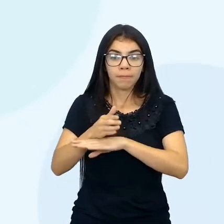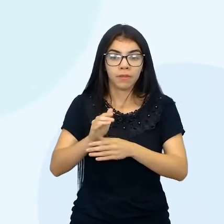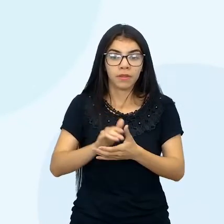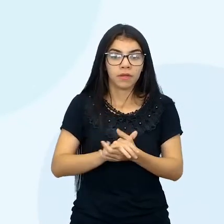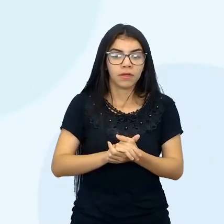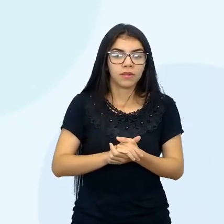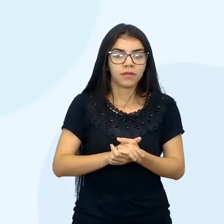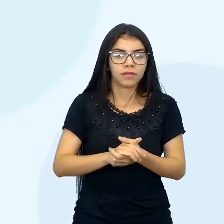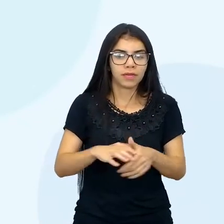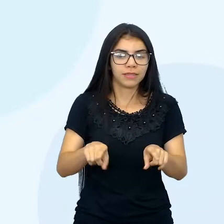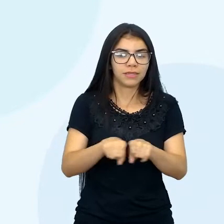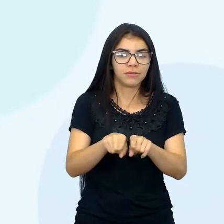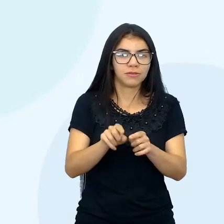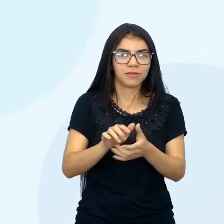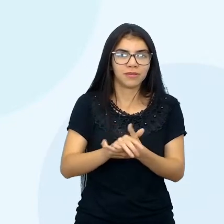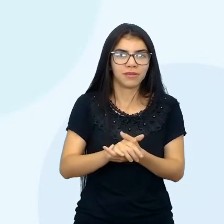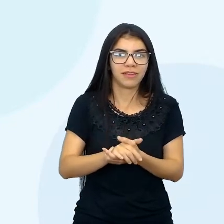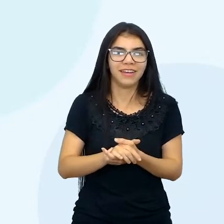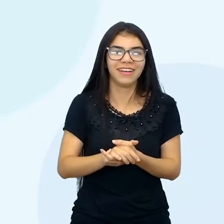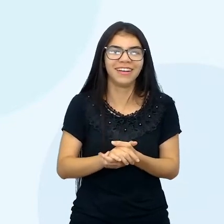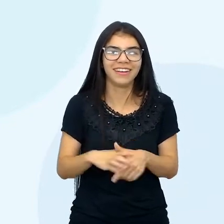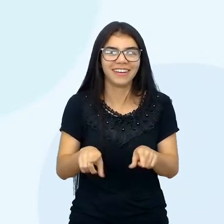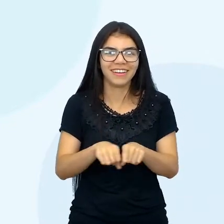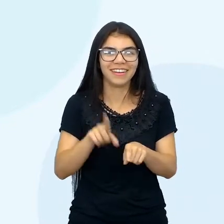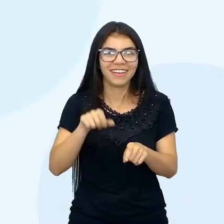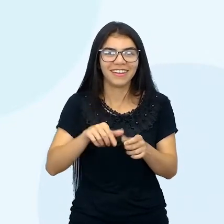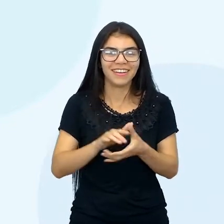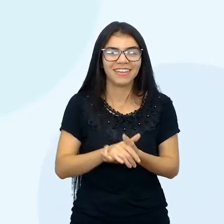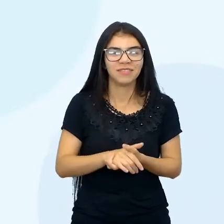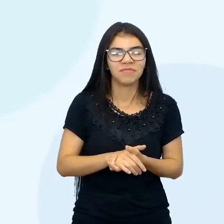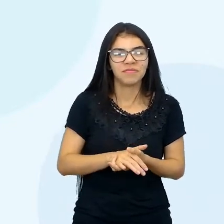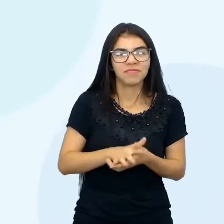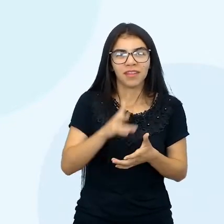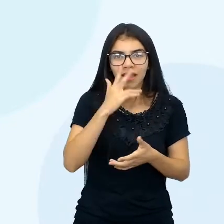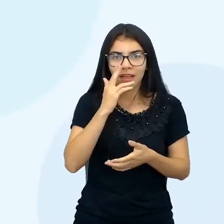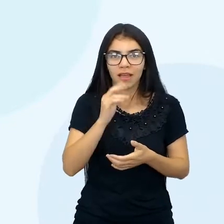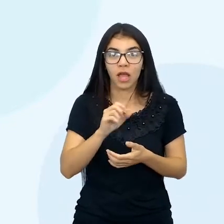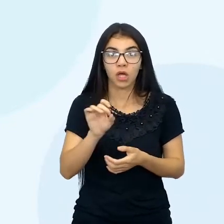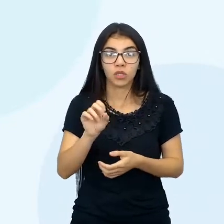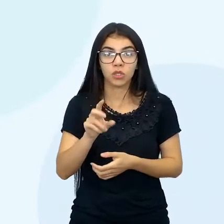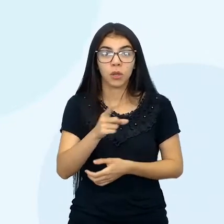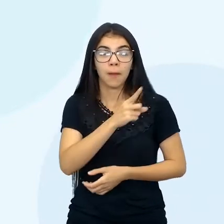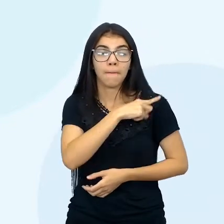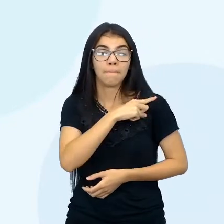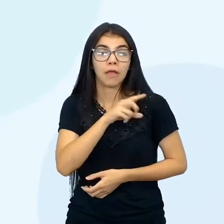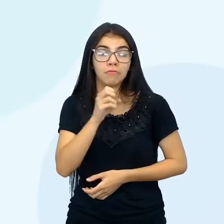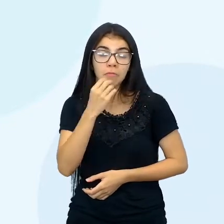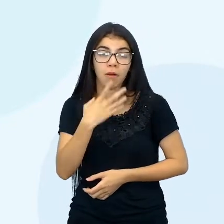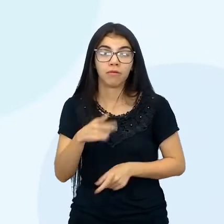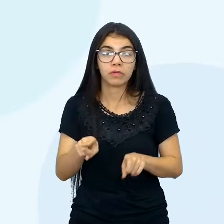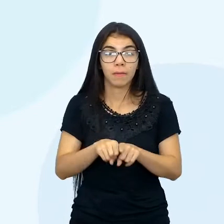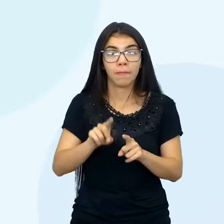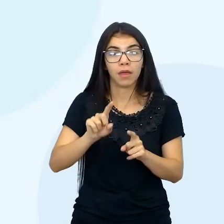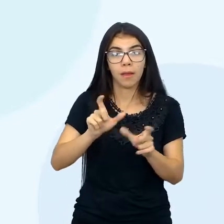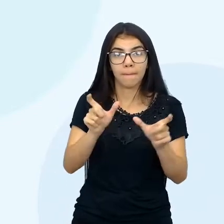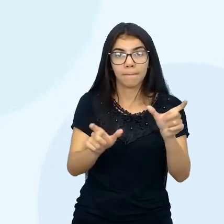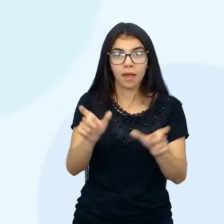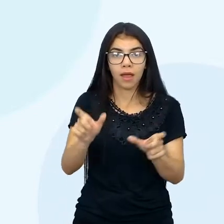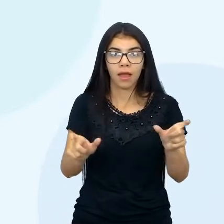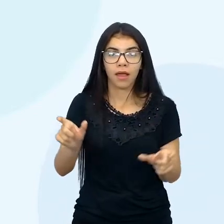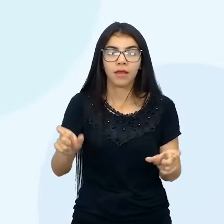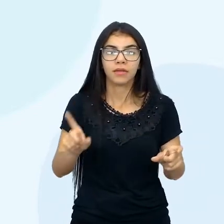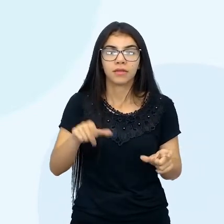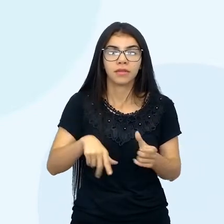escolar. O objetivo dessa mostra, primeira série. Pô, mas puxa vida, só a primeira série? Satisfatório. Teve mais gente?